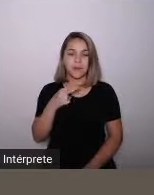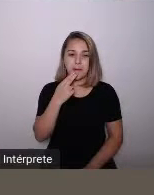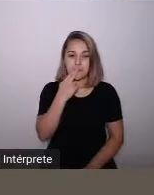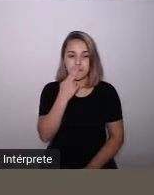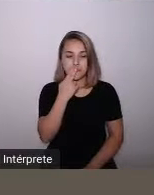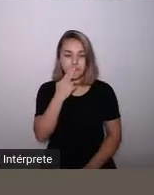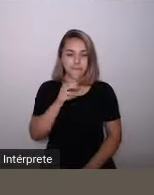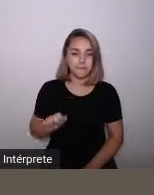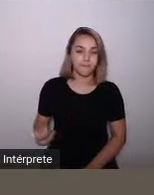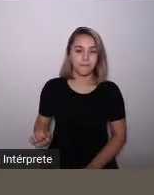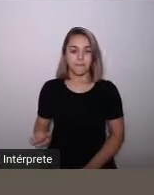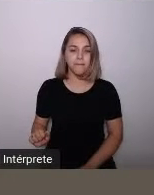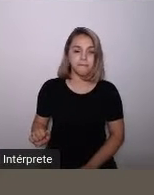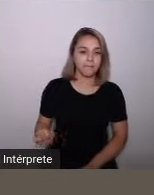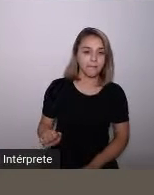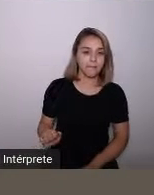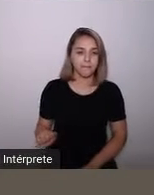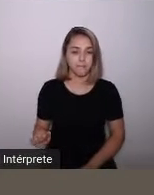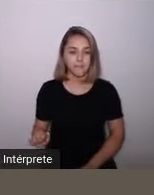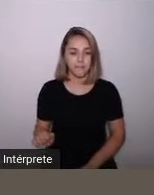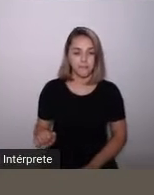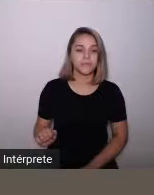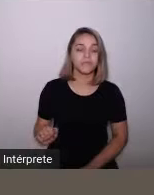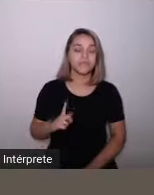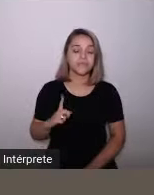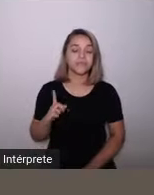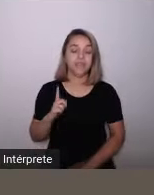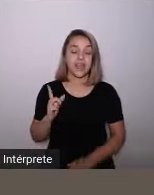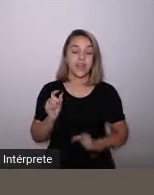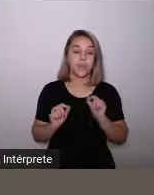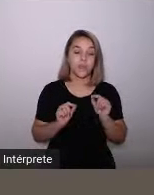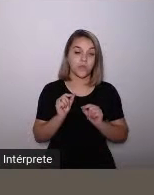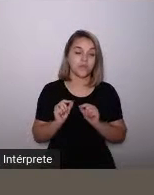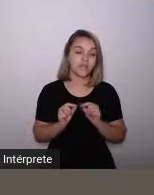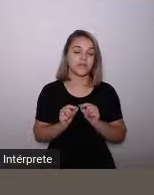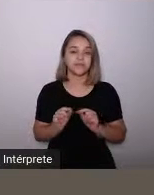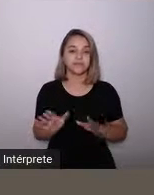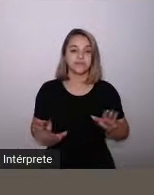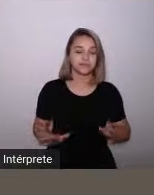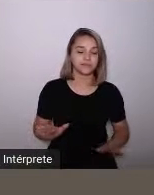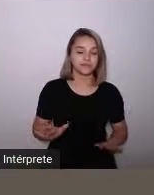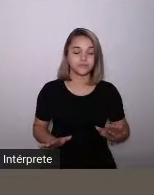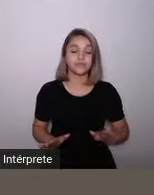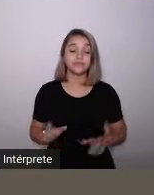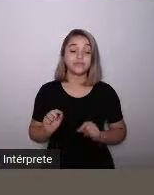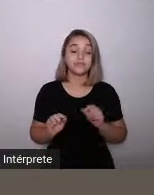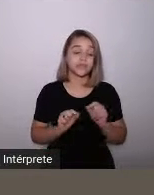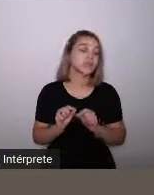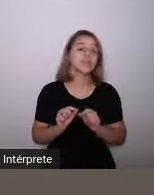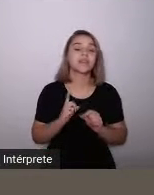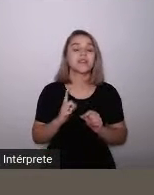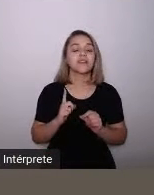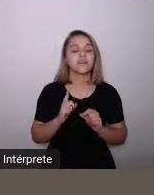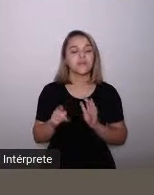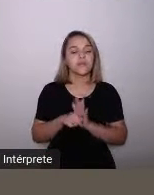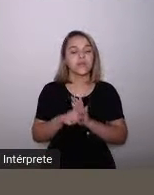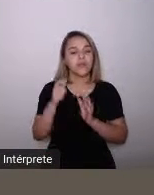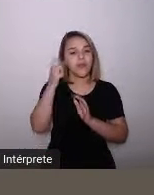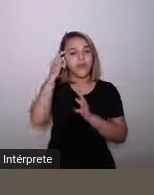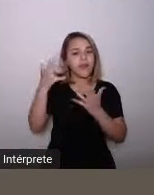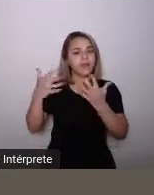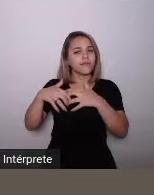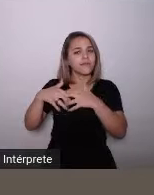assim, né, como bem típico daquelas vanguardas, para além de uma reflexão, o próprio trabalho do Léger já